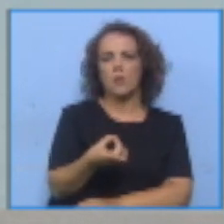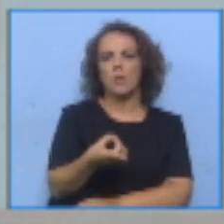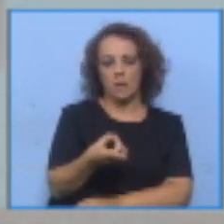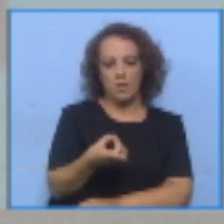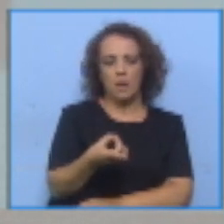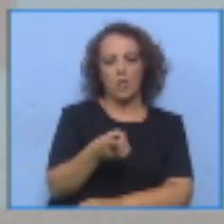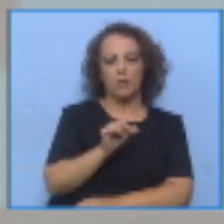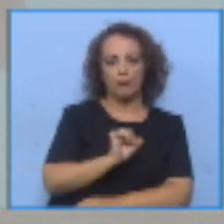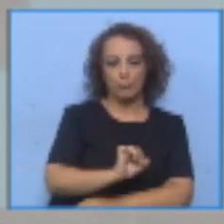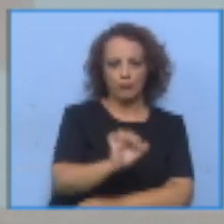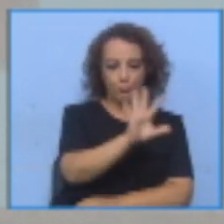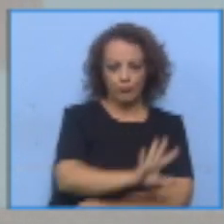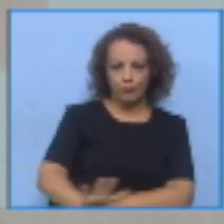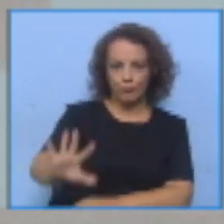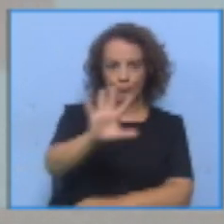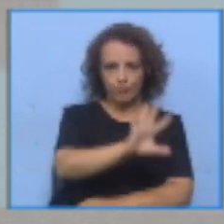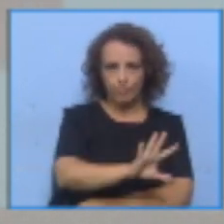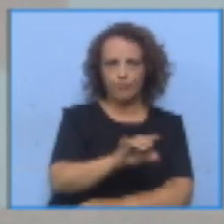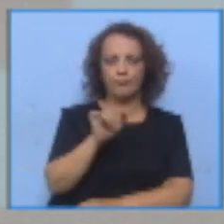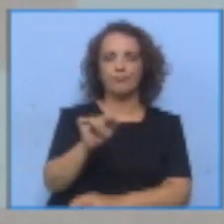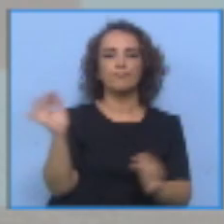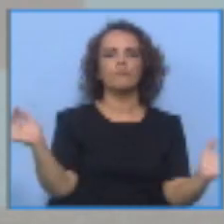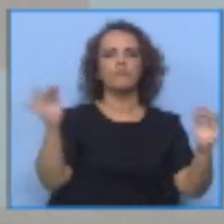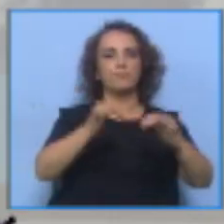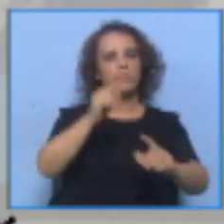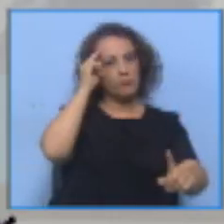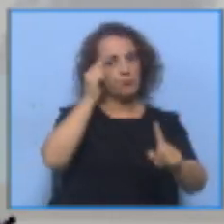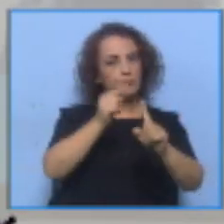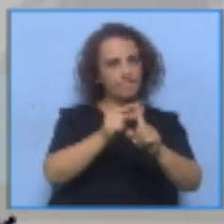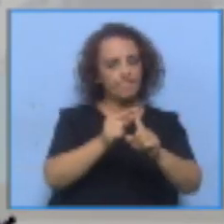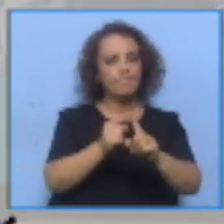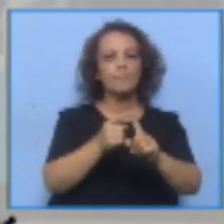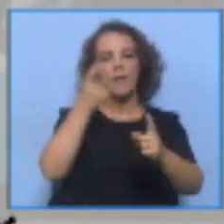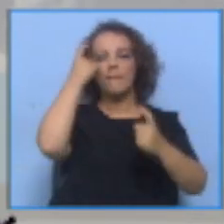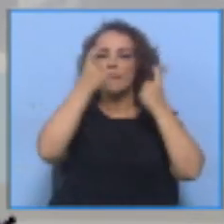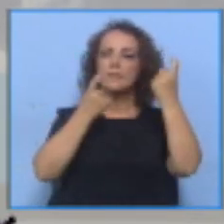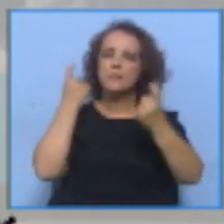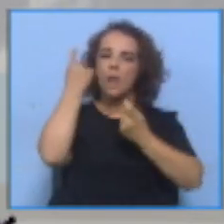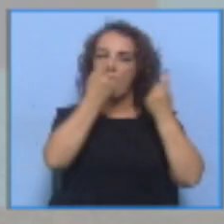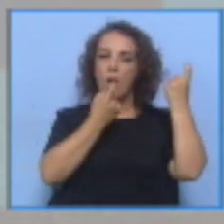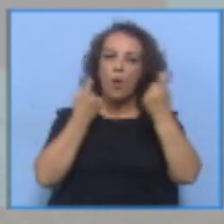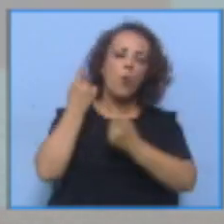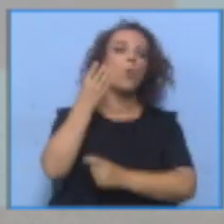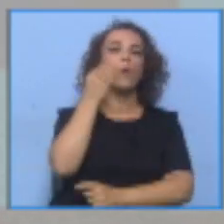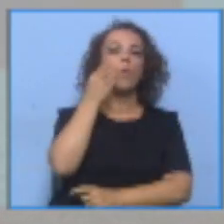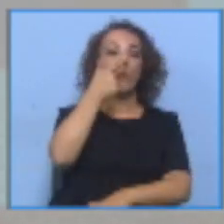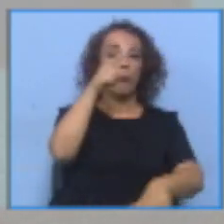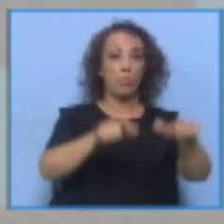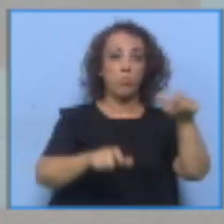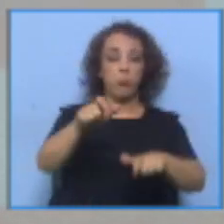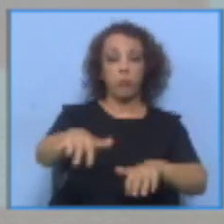deste sínodo para refletir, como estava a dizer, sobre a situação destes povos, tantas